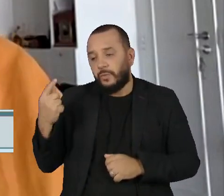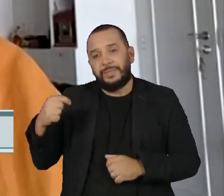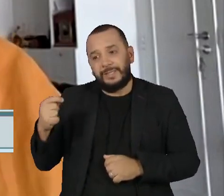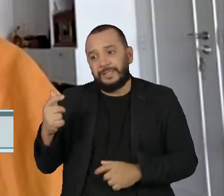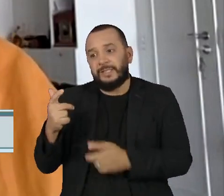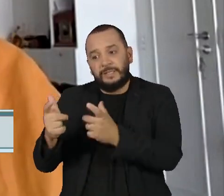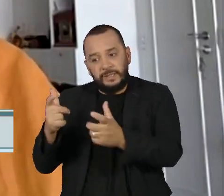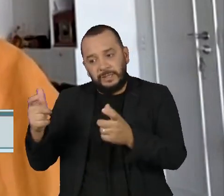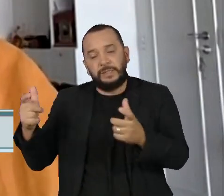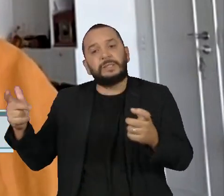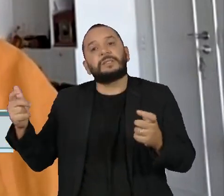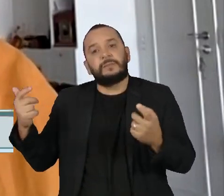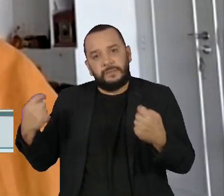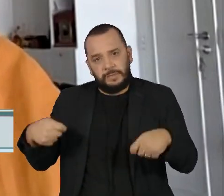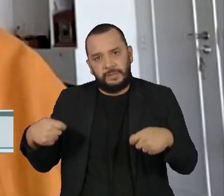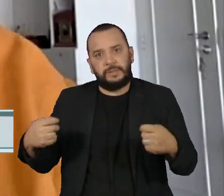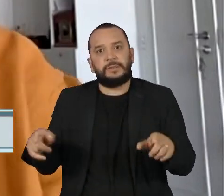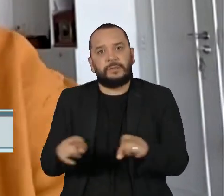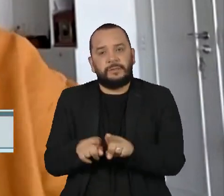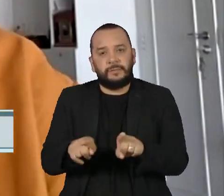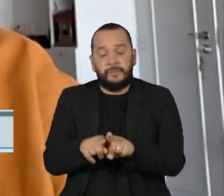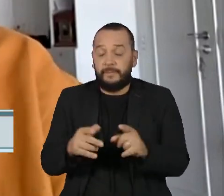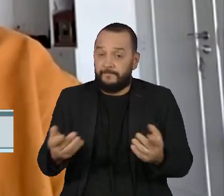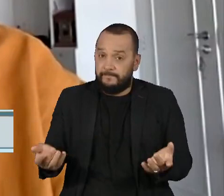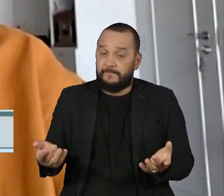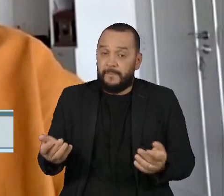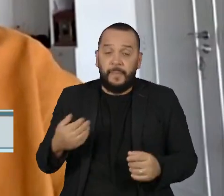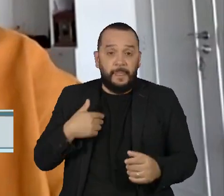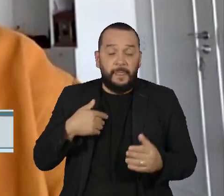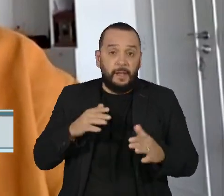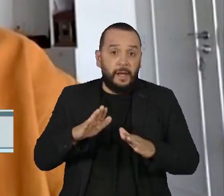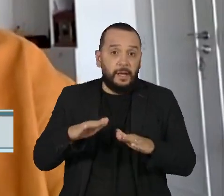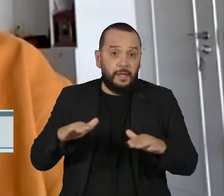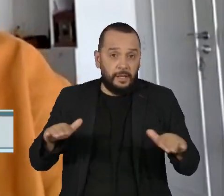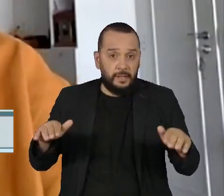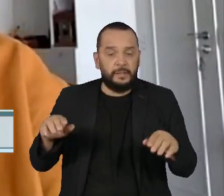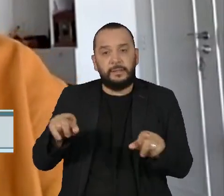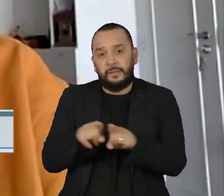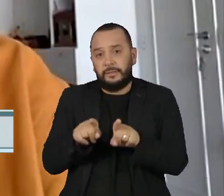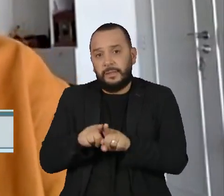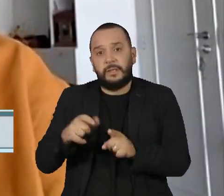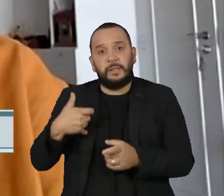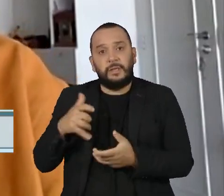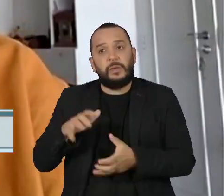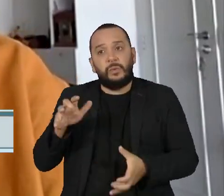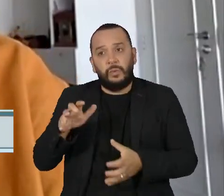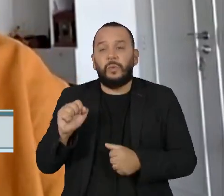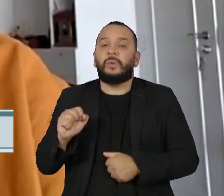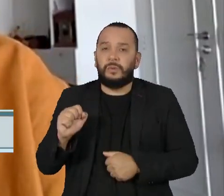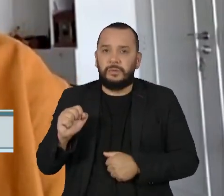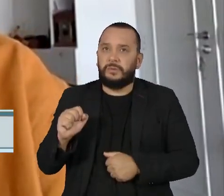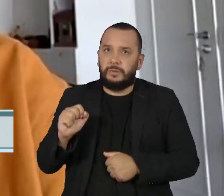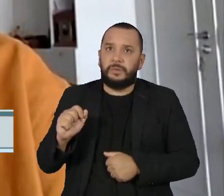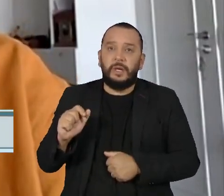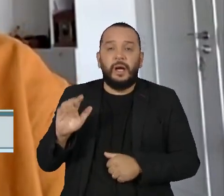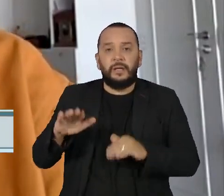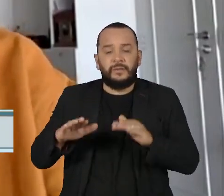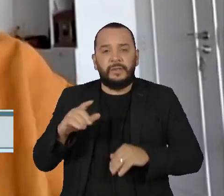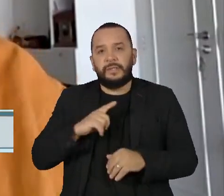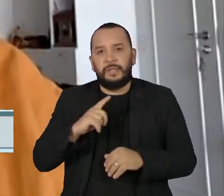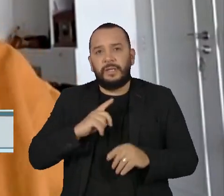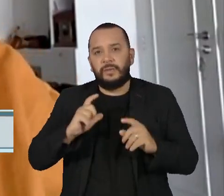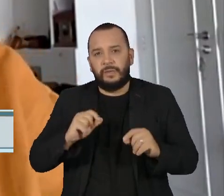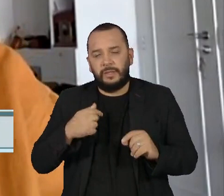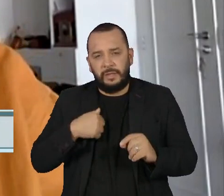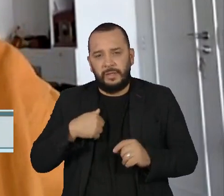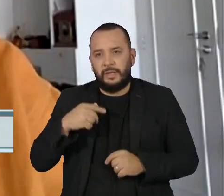Então, você começa a ter o sincicial respiratório na criança, principalmente no idoso, ele faz quadro do que a gente chama de bronquiolite.